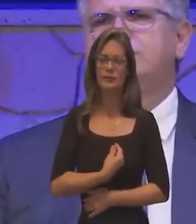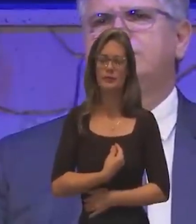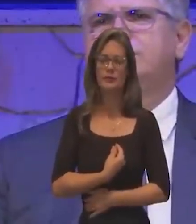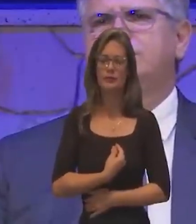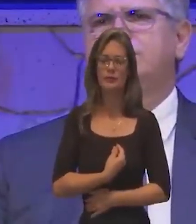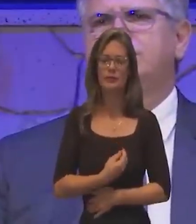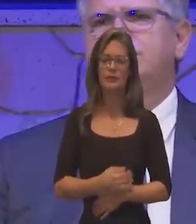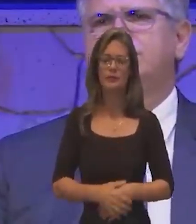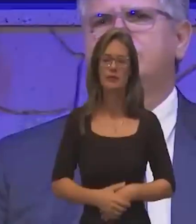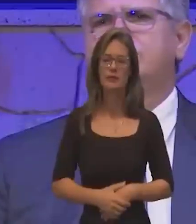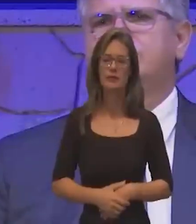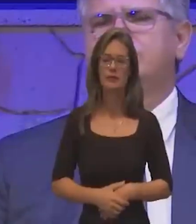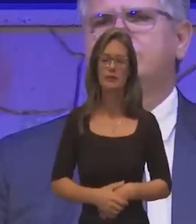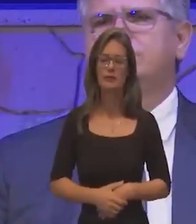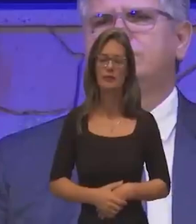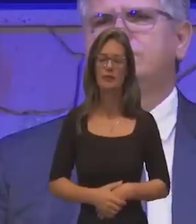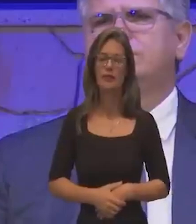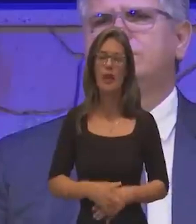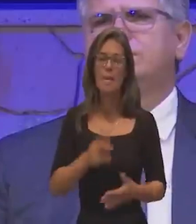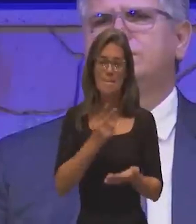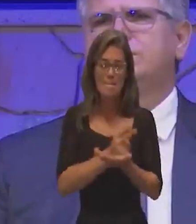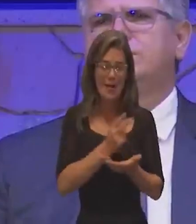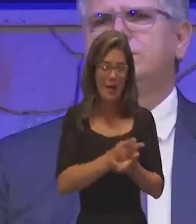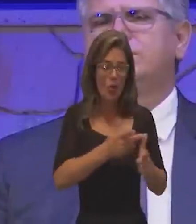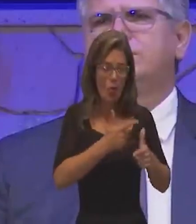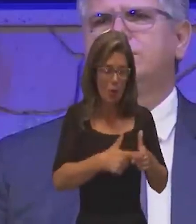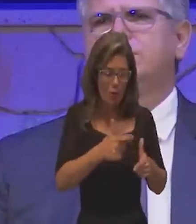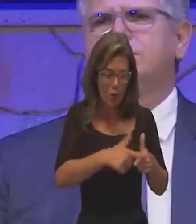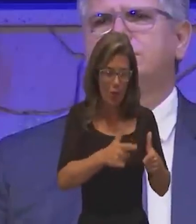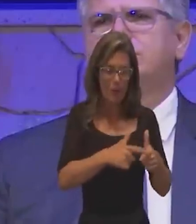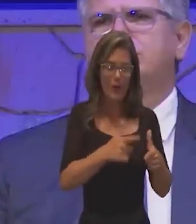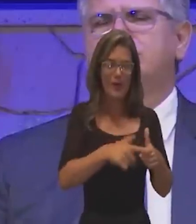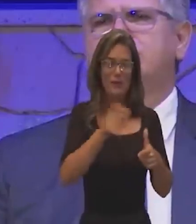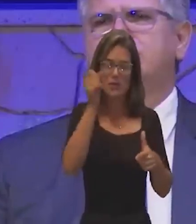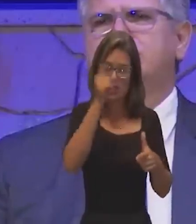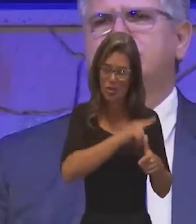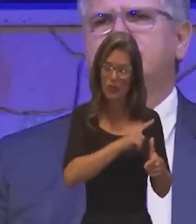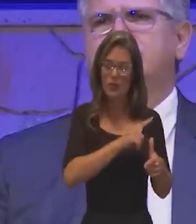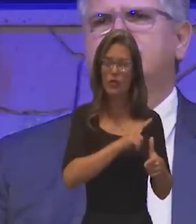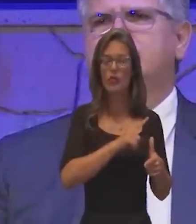nossa vida apesar das situações ou dos ventos contrários.